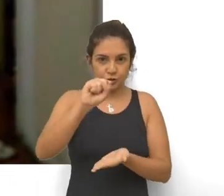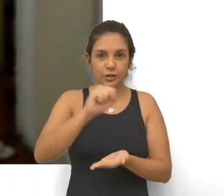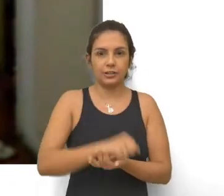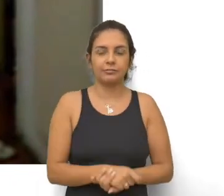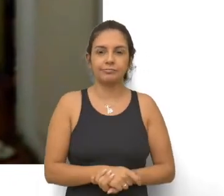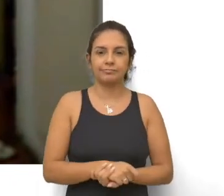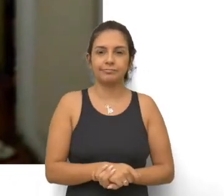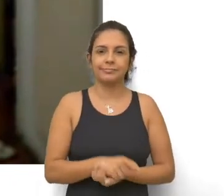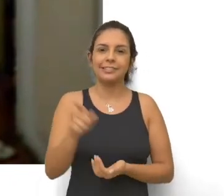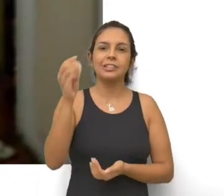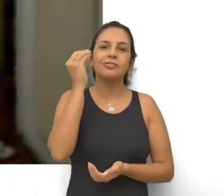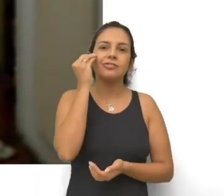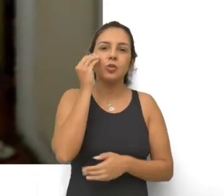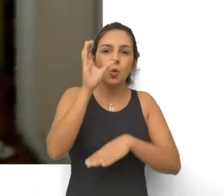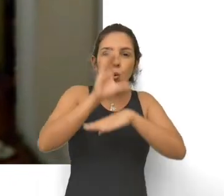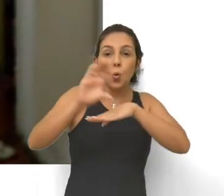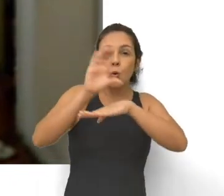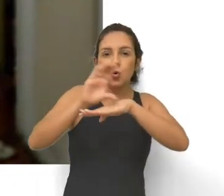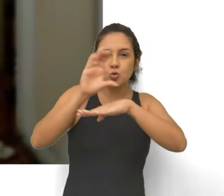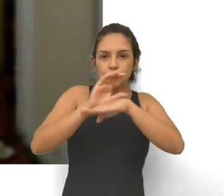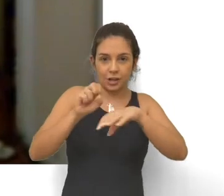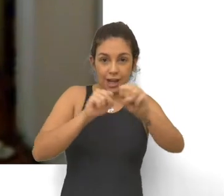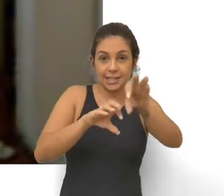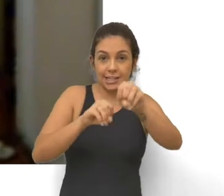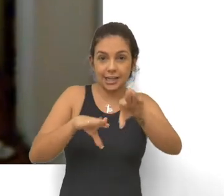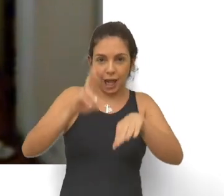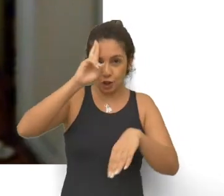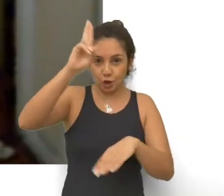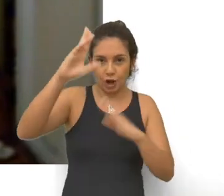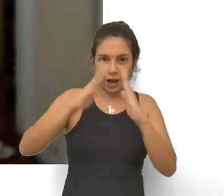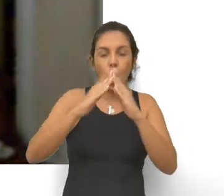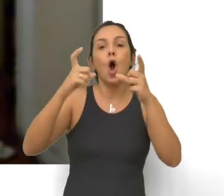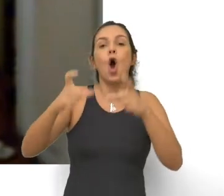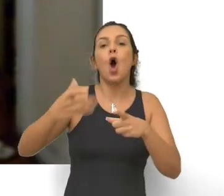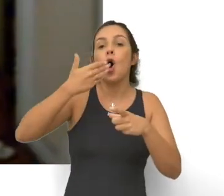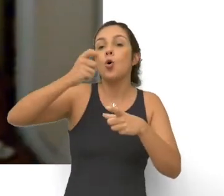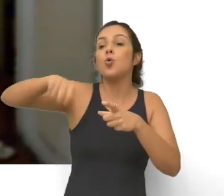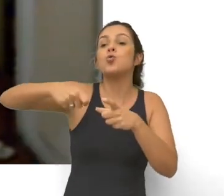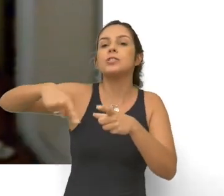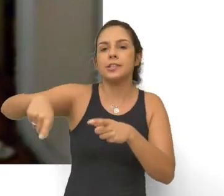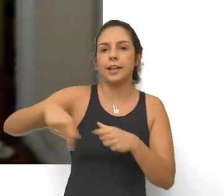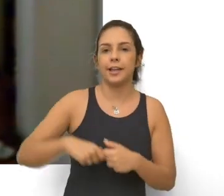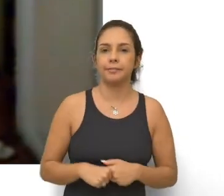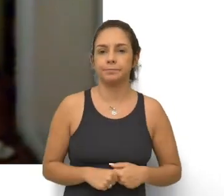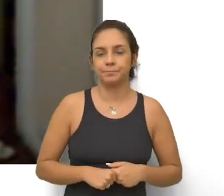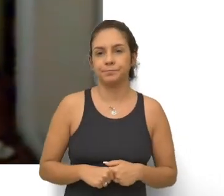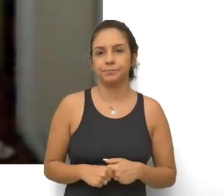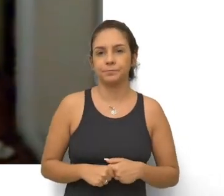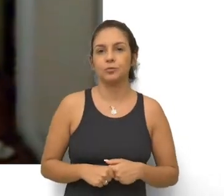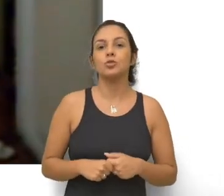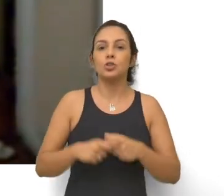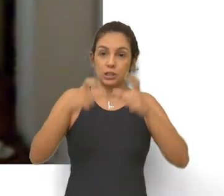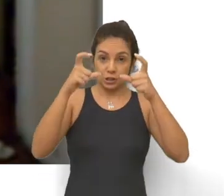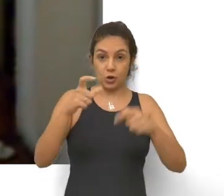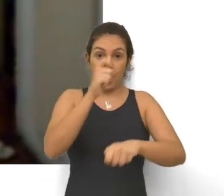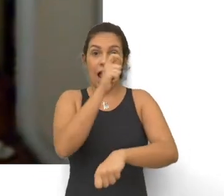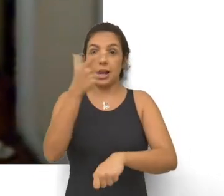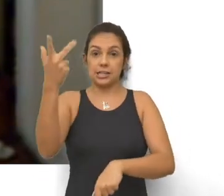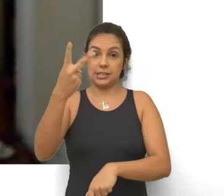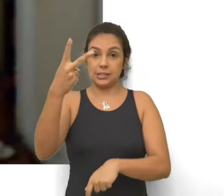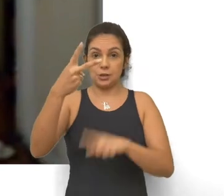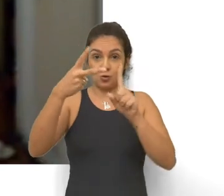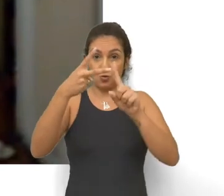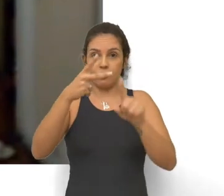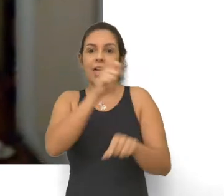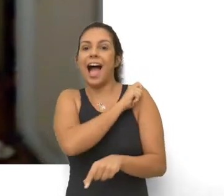ela devia fazer um curso para os patrões. Não é? Primeiro, onde é a cozinha? Primeira aula. Segunda aula, qual